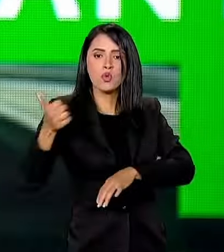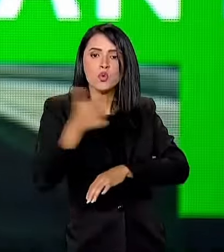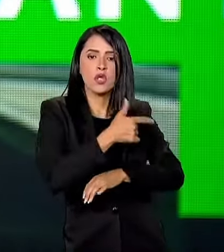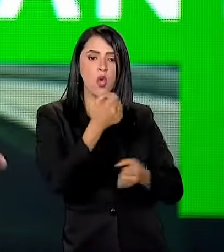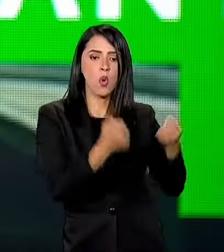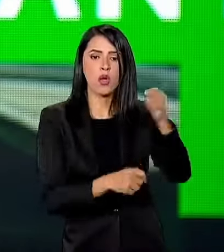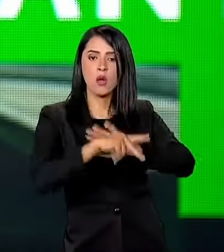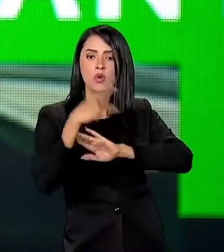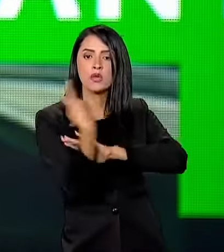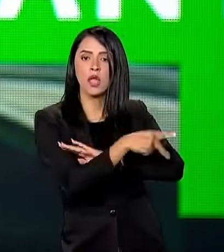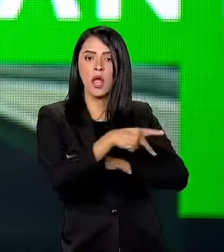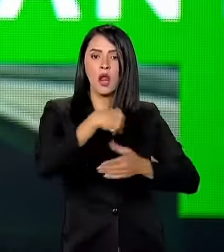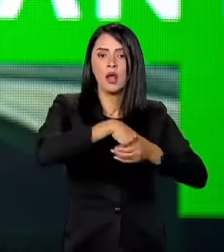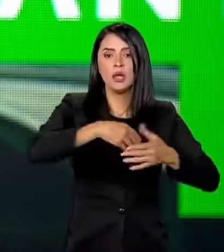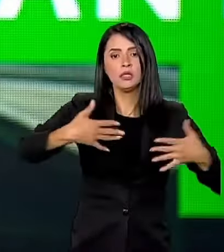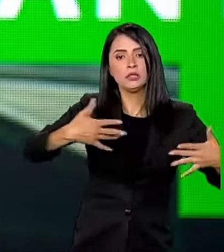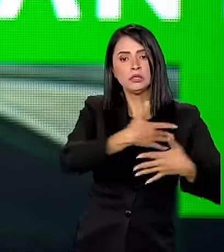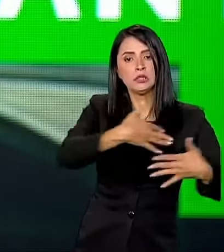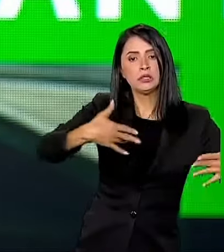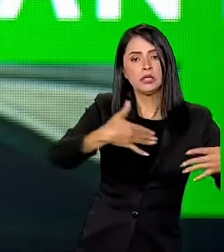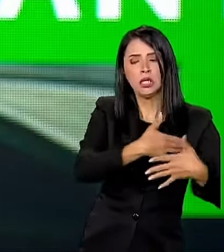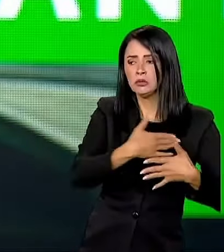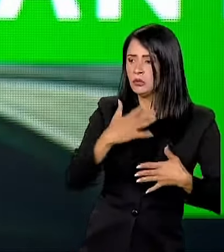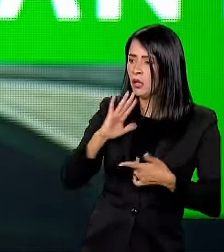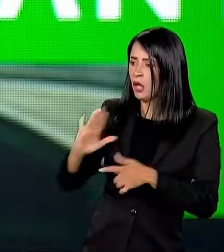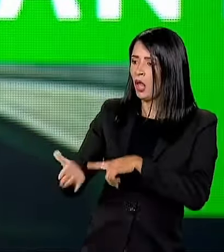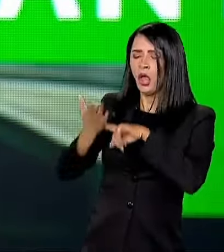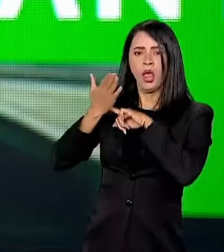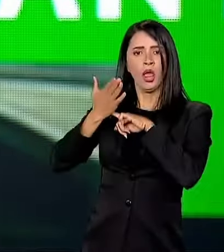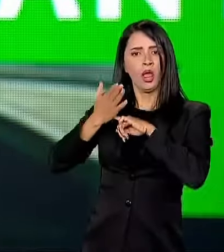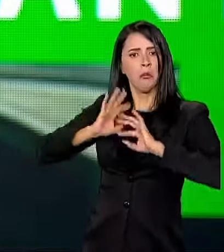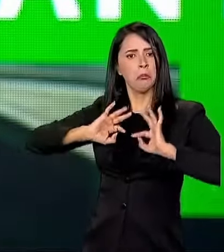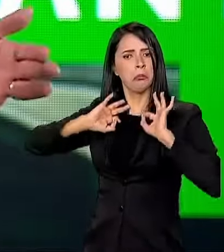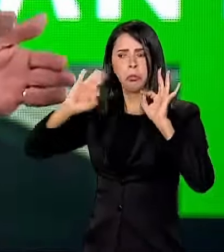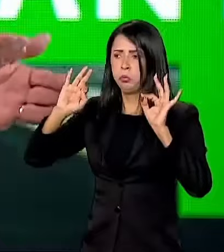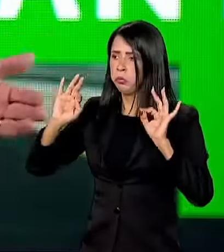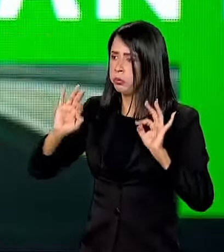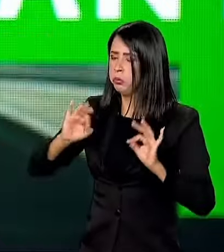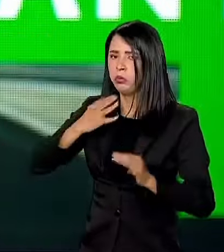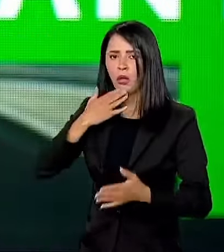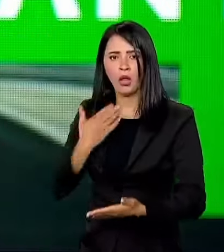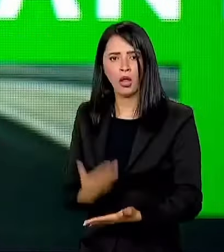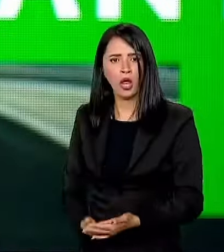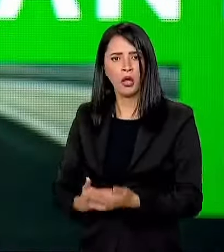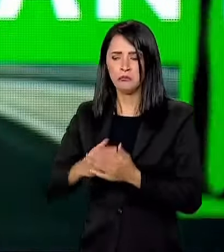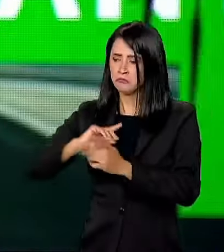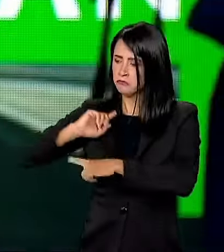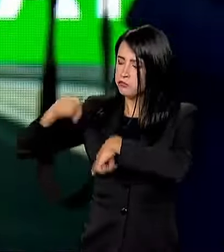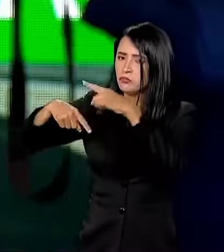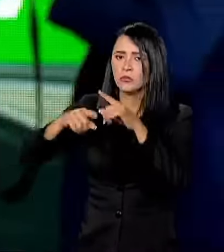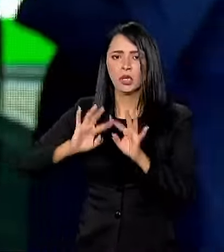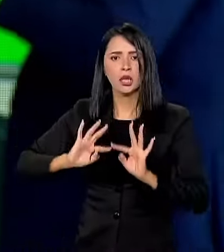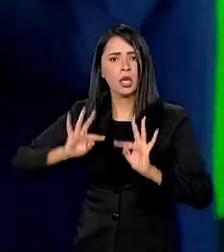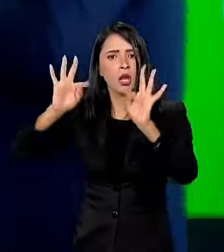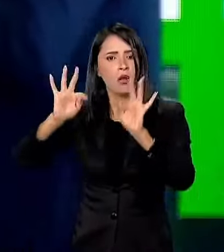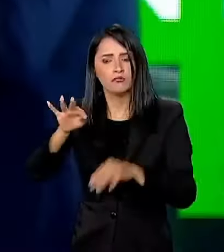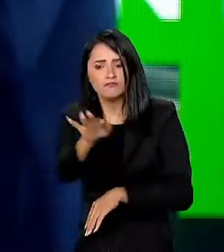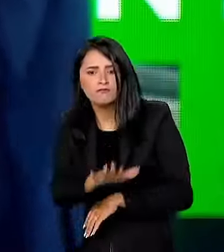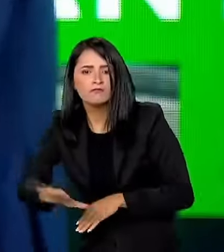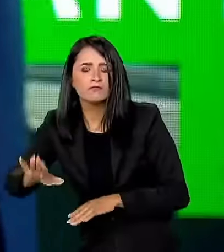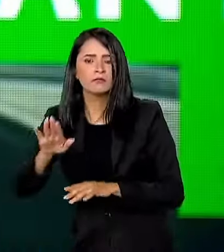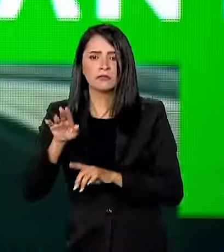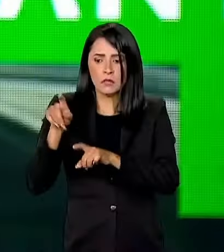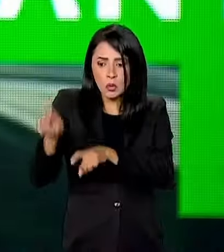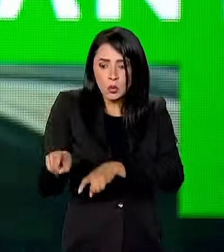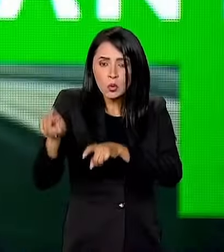dirigir, numa demonstração da sofisticação e do crescimento tecnológico na nossa agricultura. E é disso